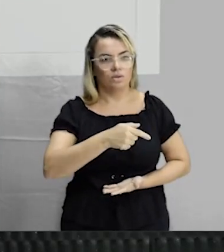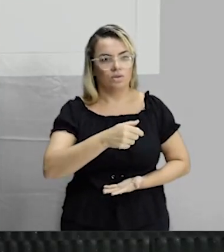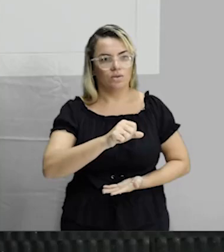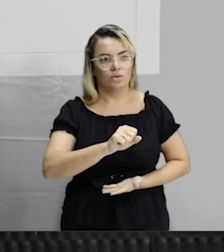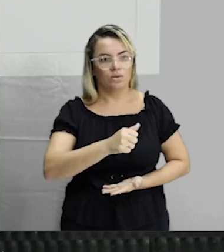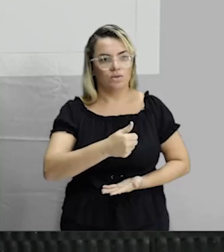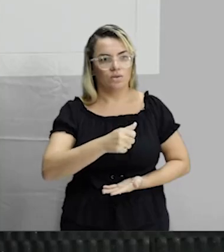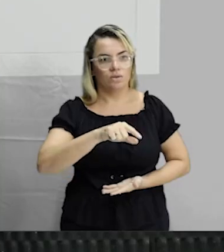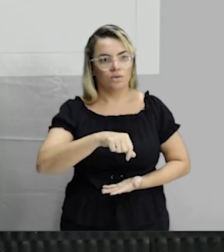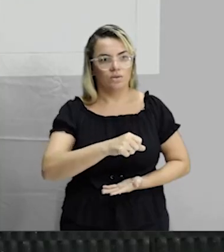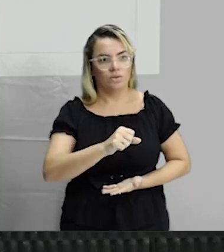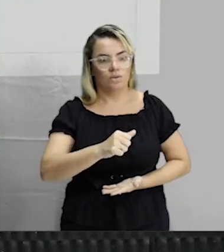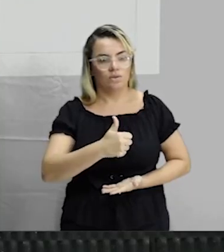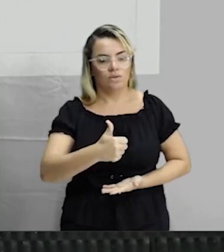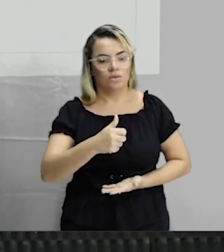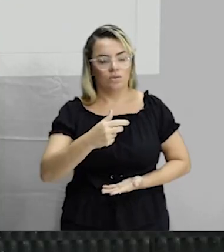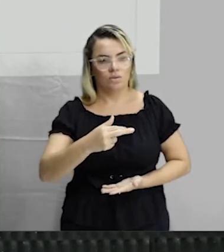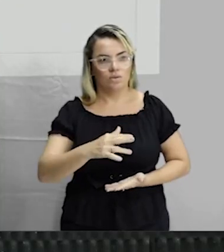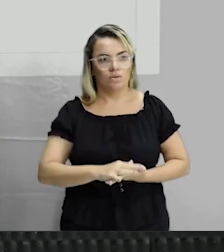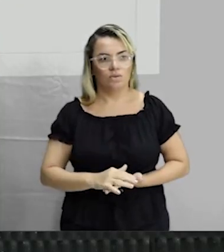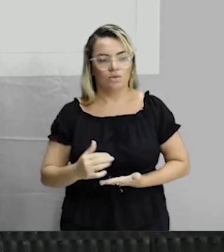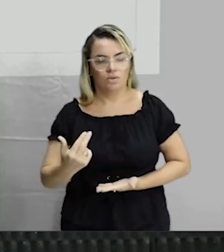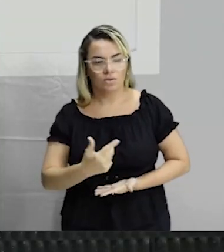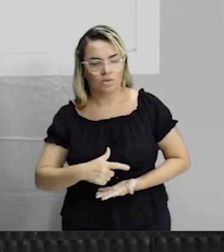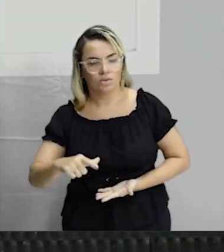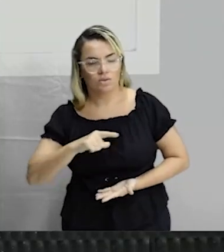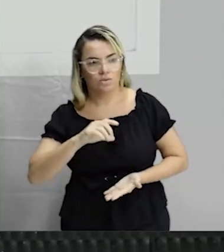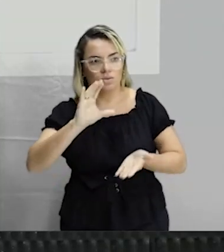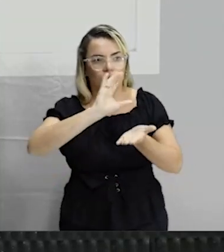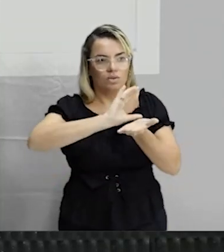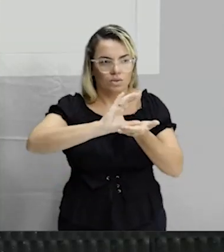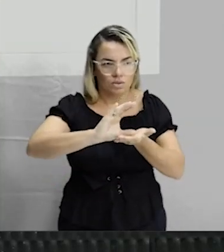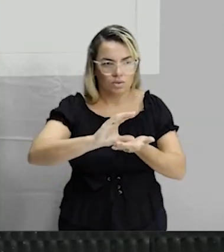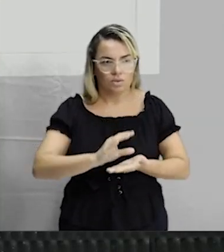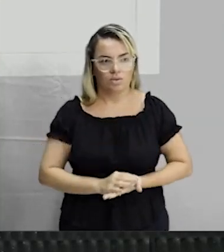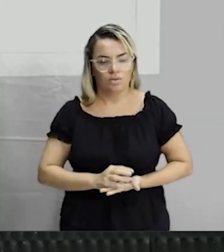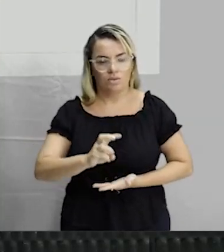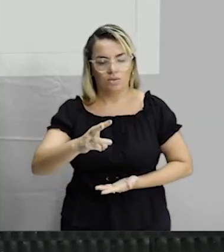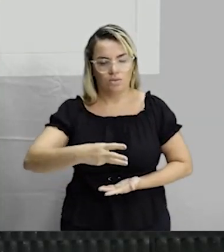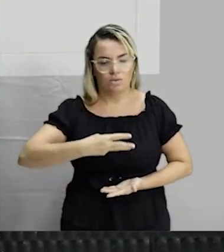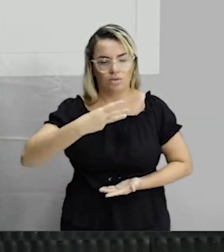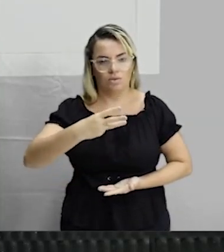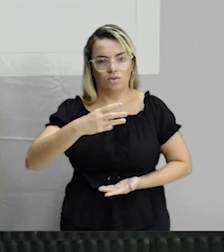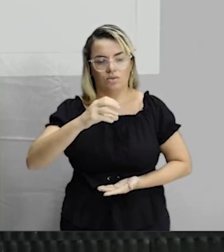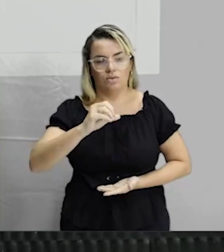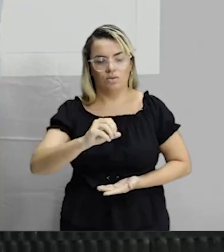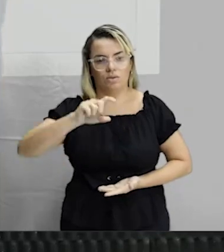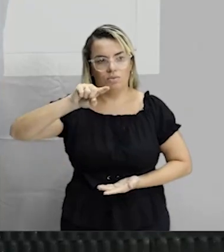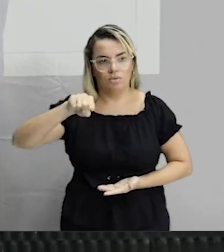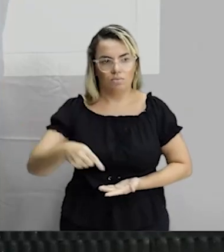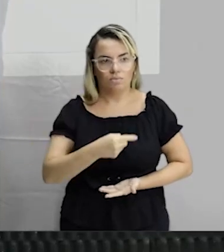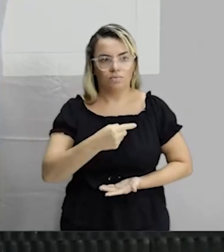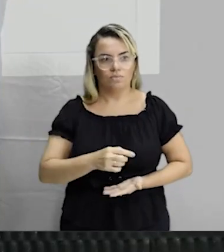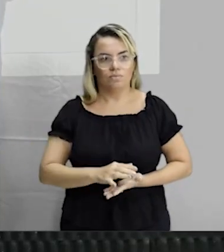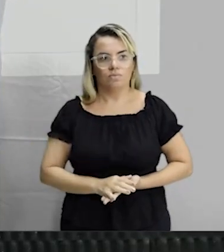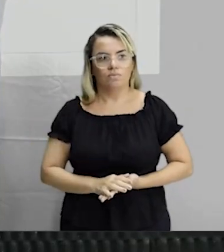32.781,81. É isso? Nós temos aí o capital. O capital foi de 30